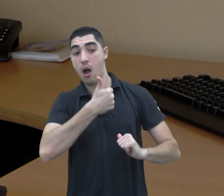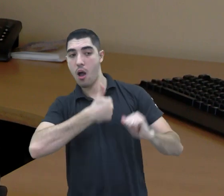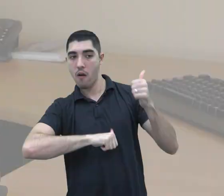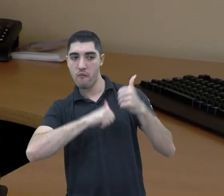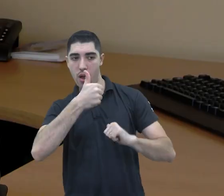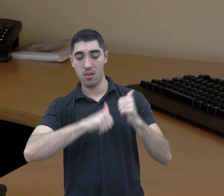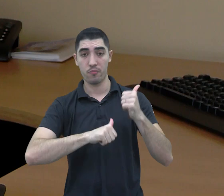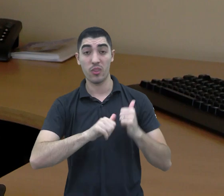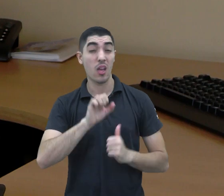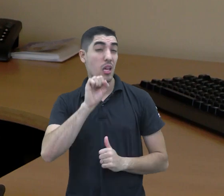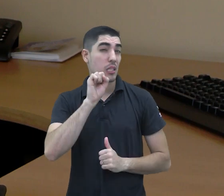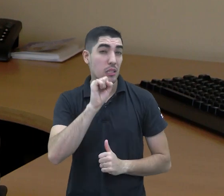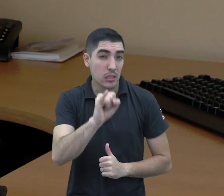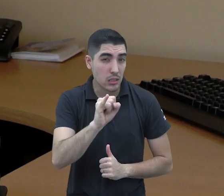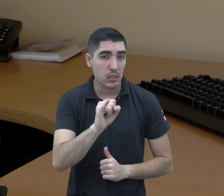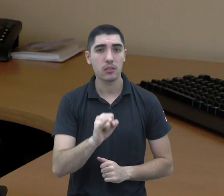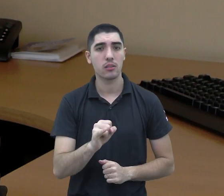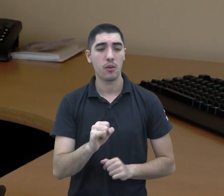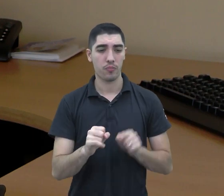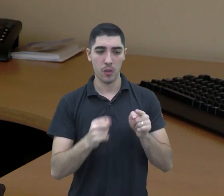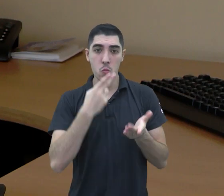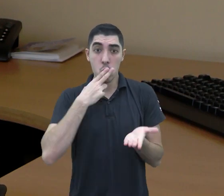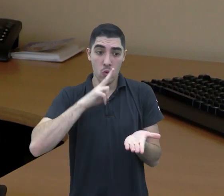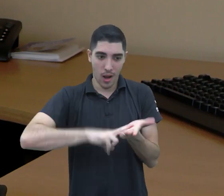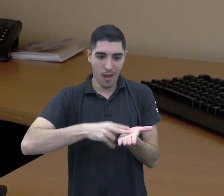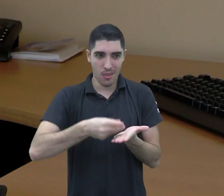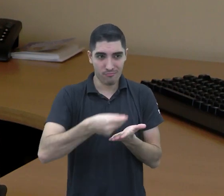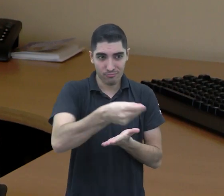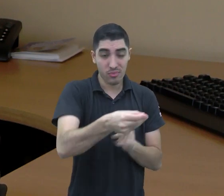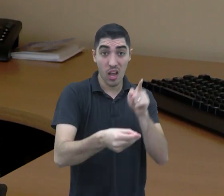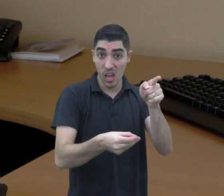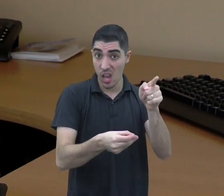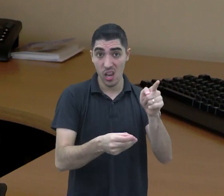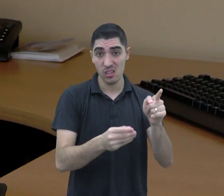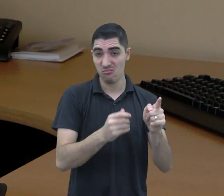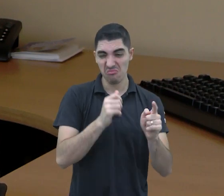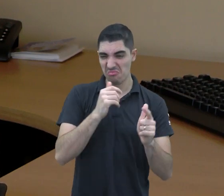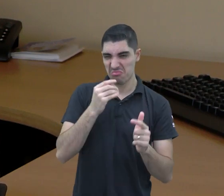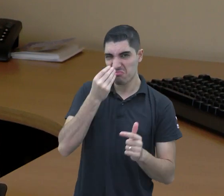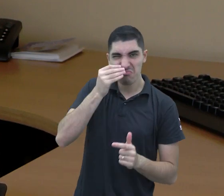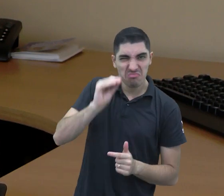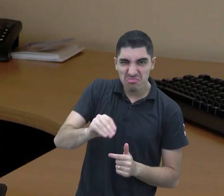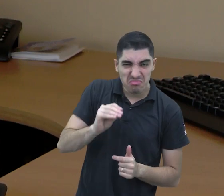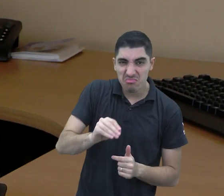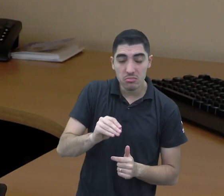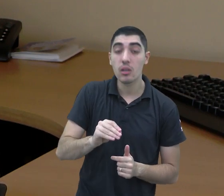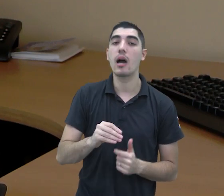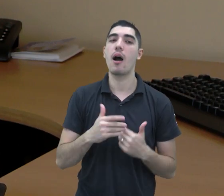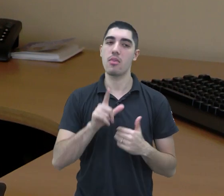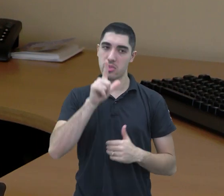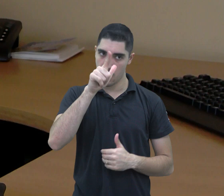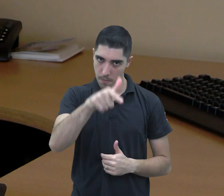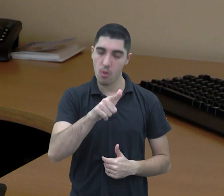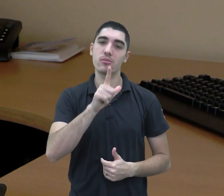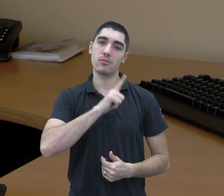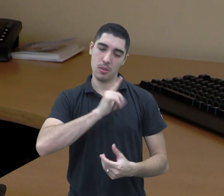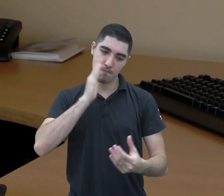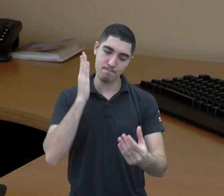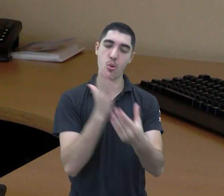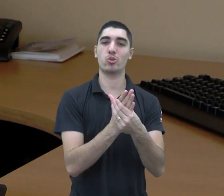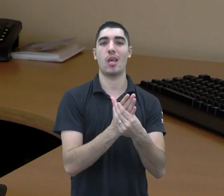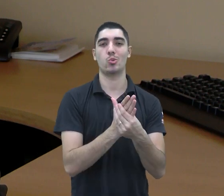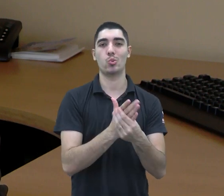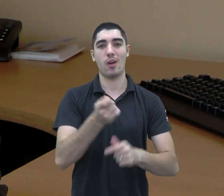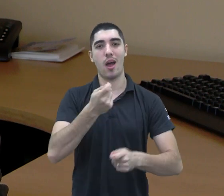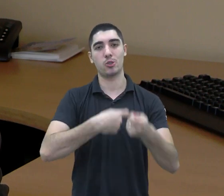ver. Em não resolvendo com a carta de informação preliminar, isso vai se transformar num processo